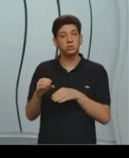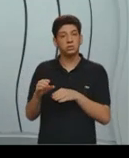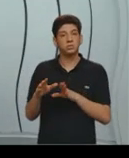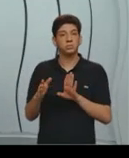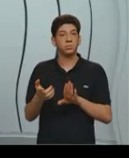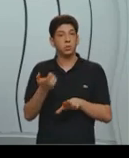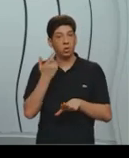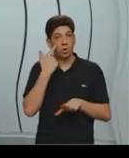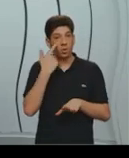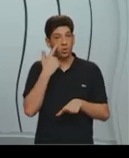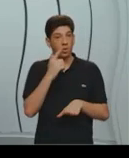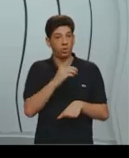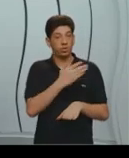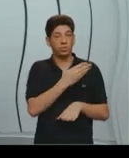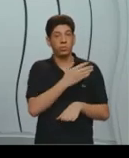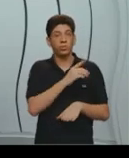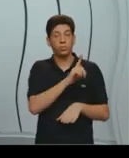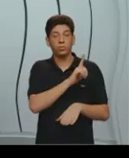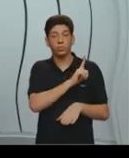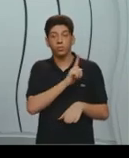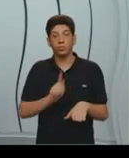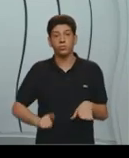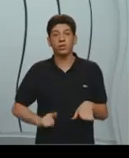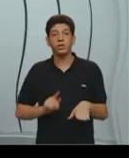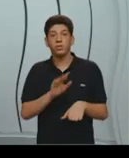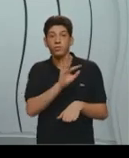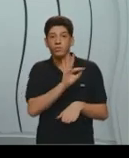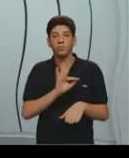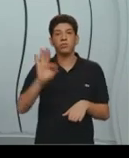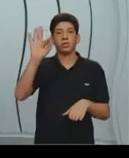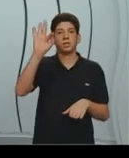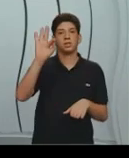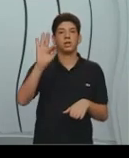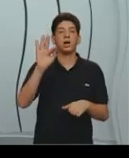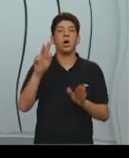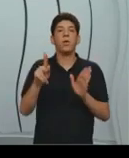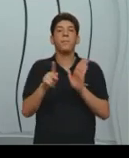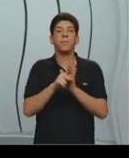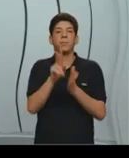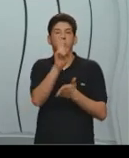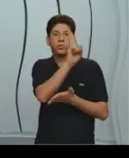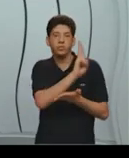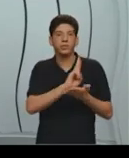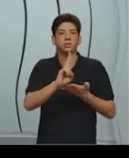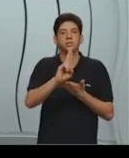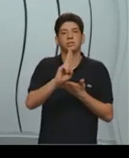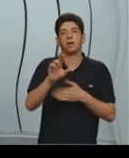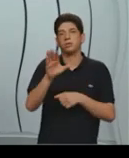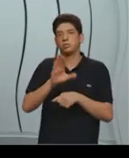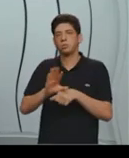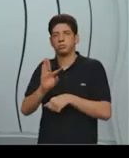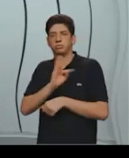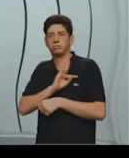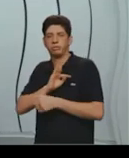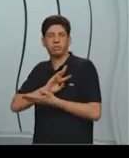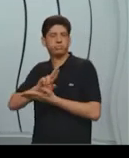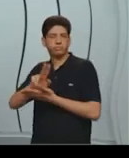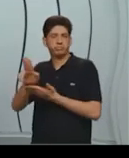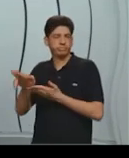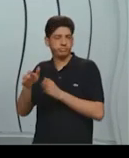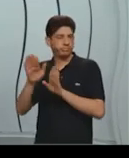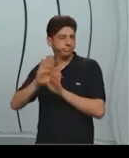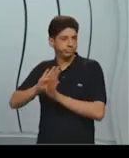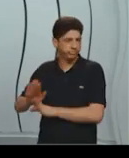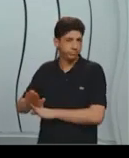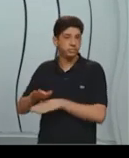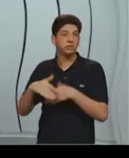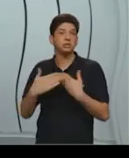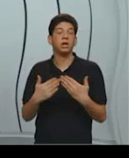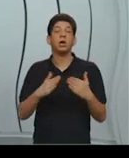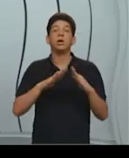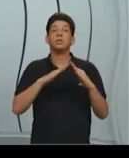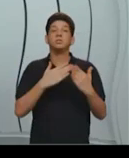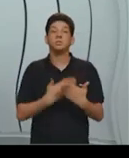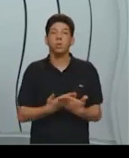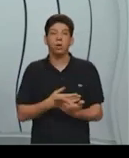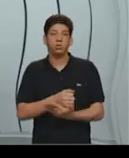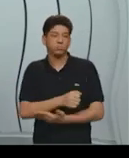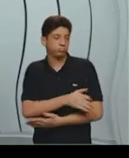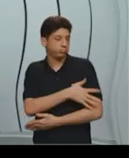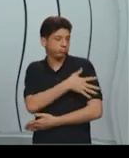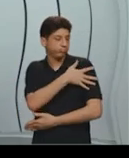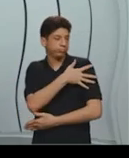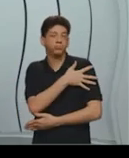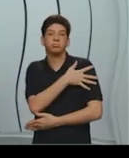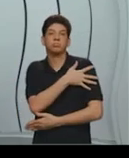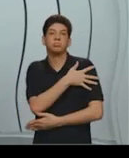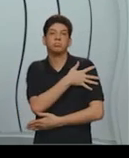pelas universidades, custos técnicos, enfim. Então, cada uma atribuição. Na pré-escola, na educação dos anos iniciais,